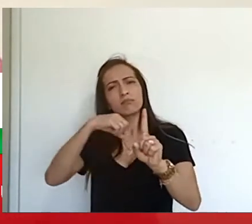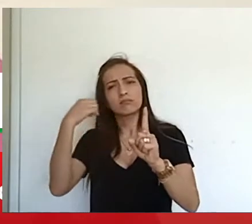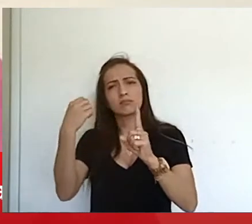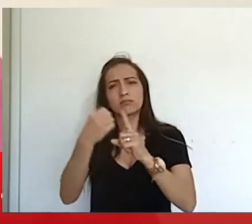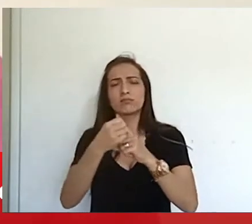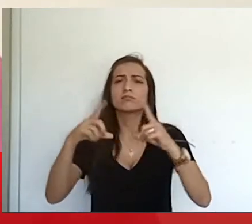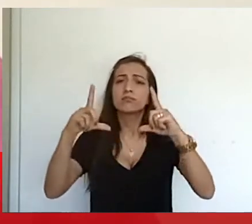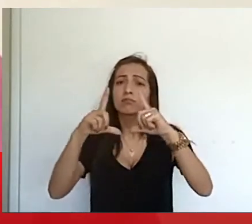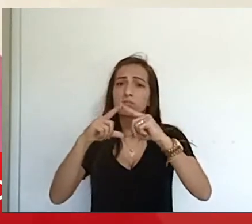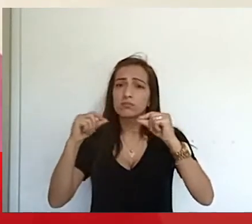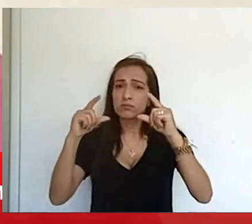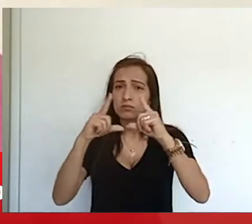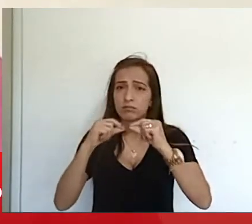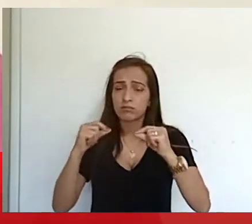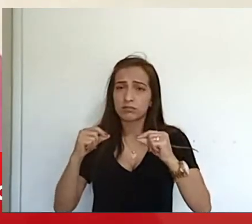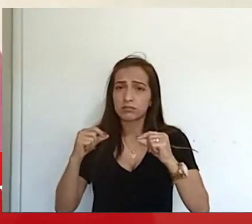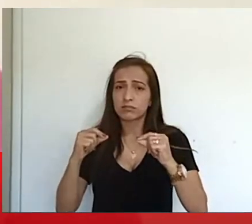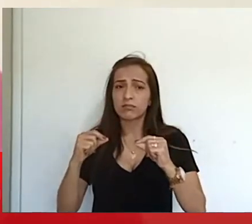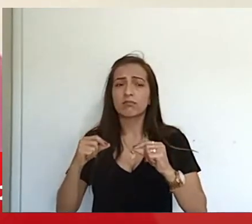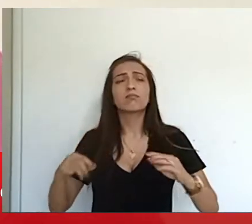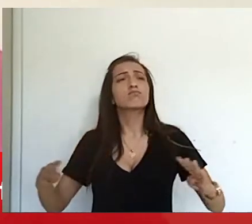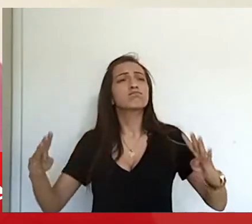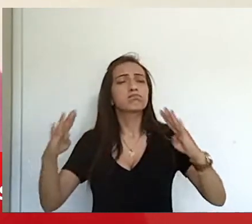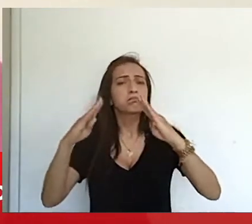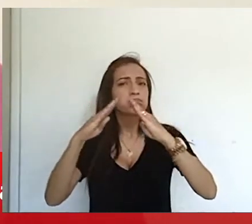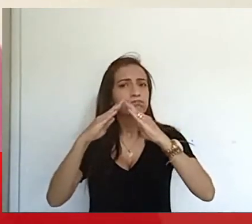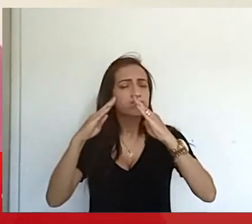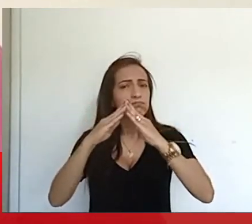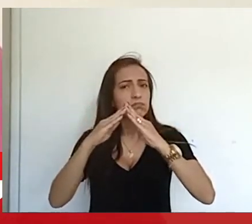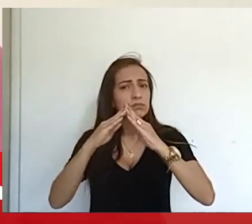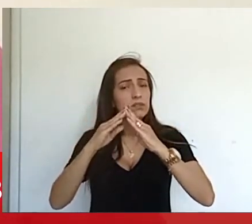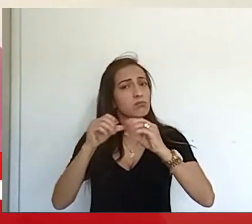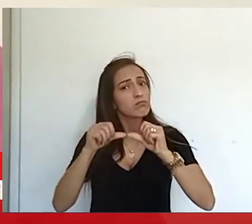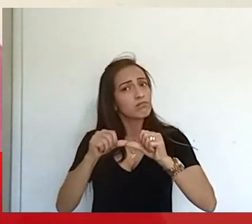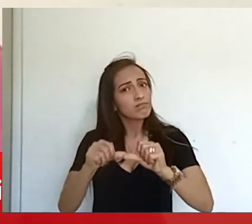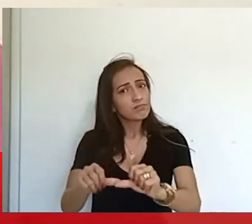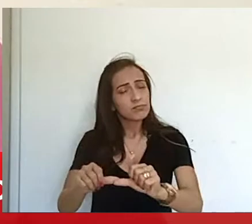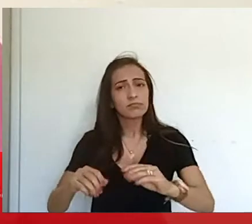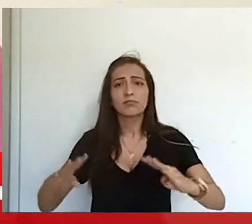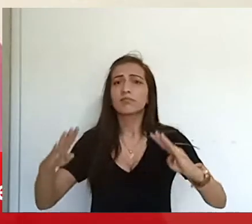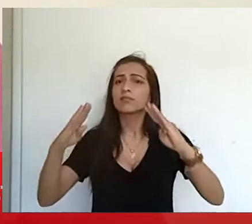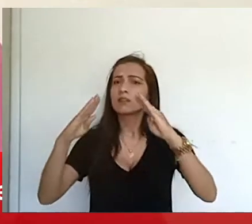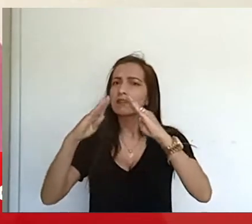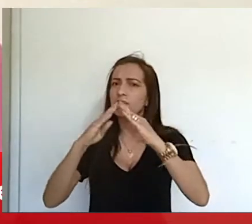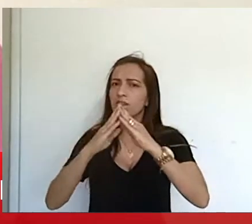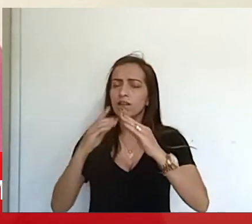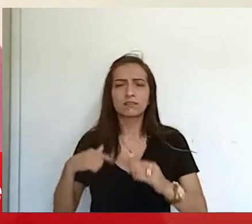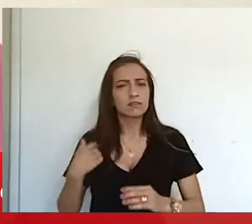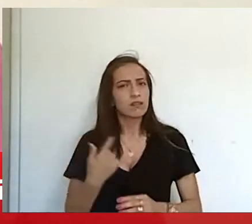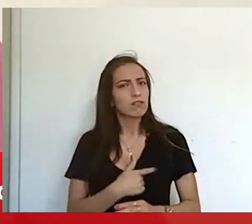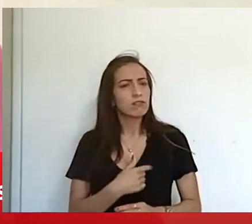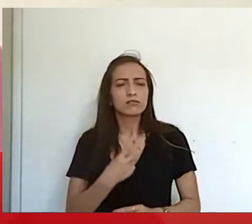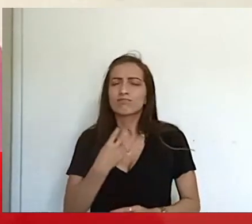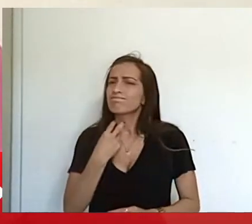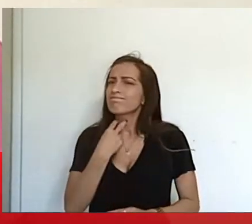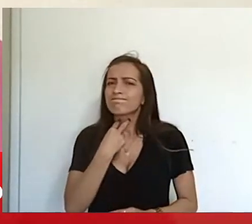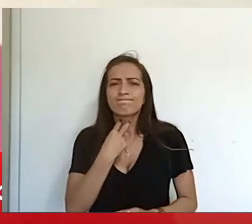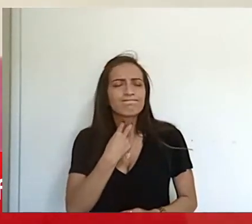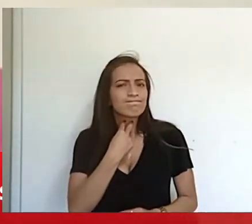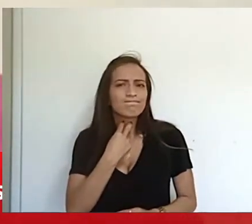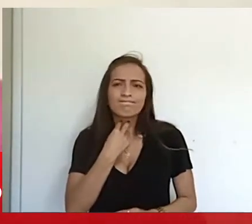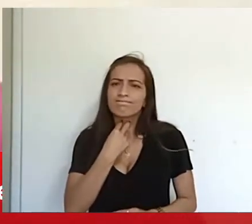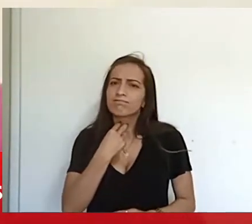casa. Esse é o momento de nós ficarmos em casa. Nós não podemos cair